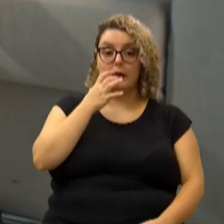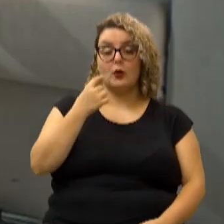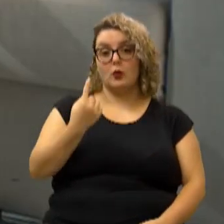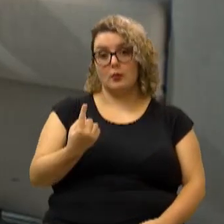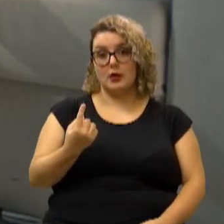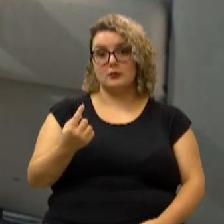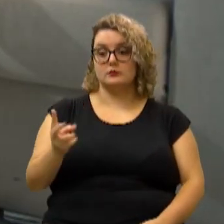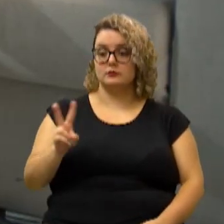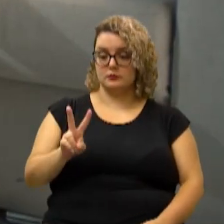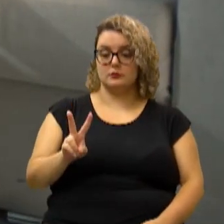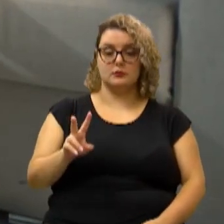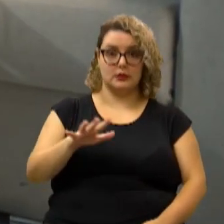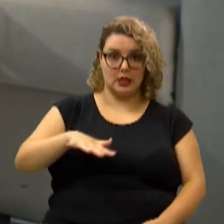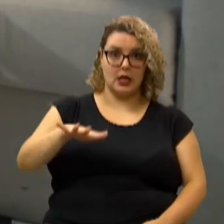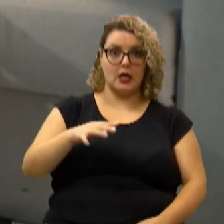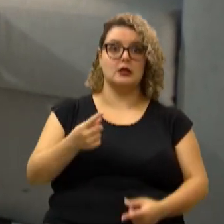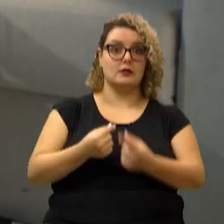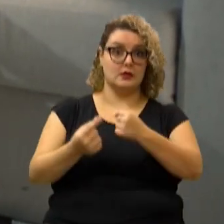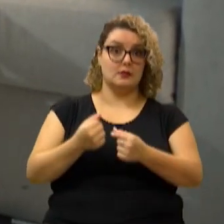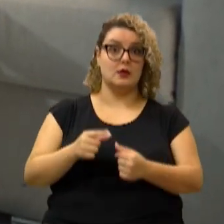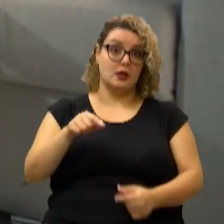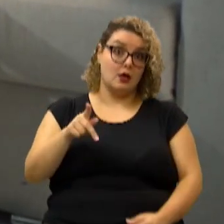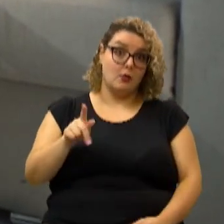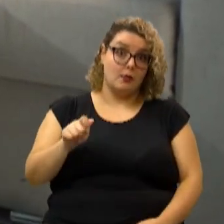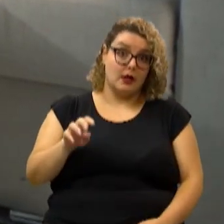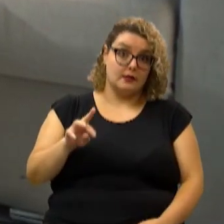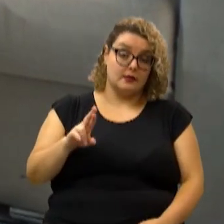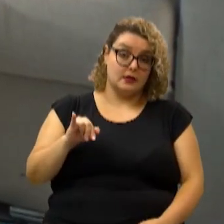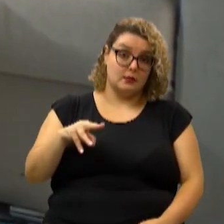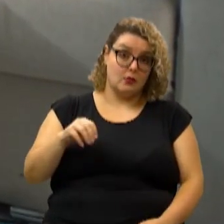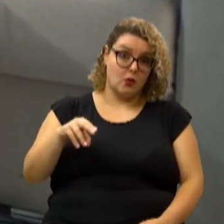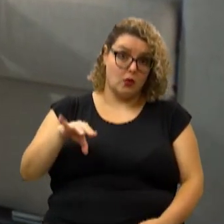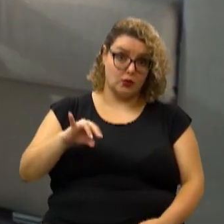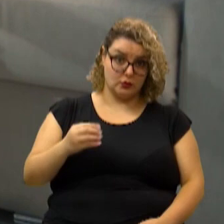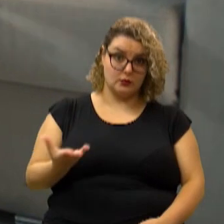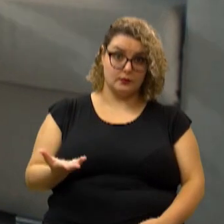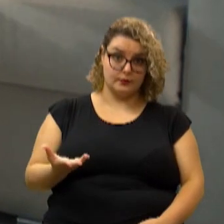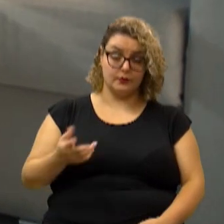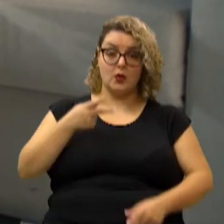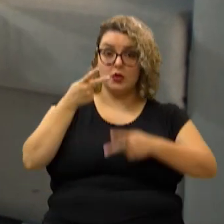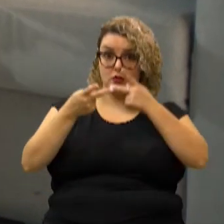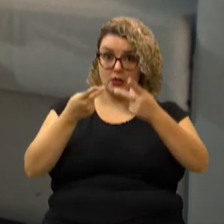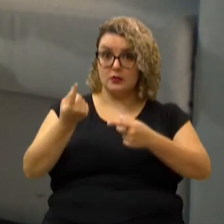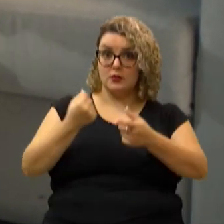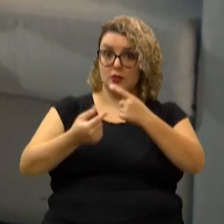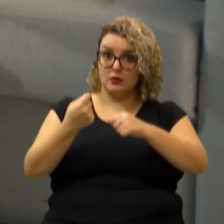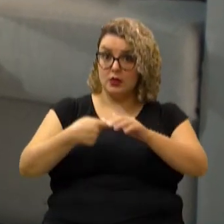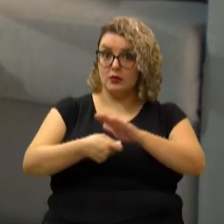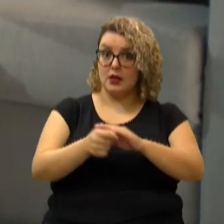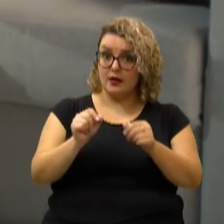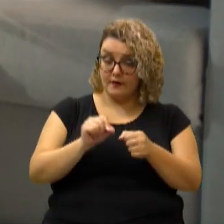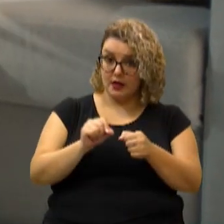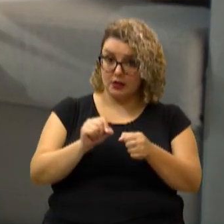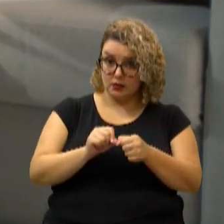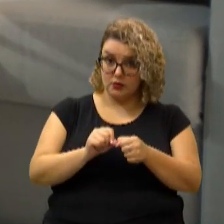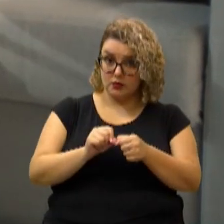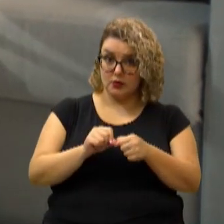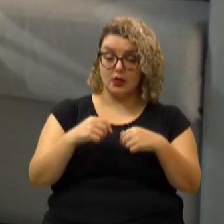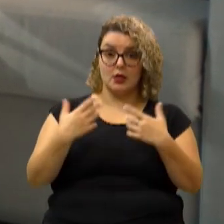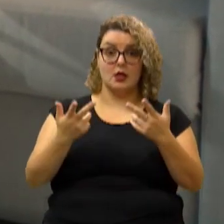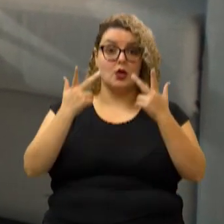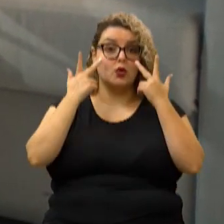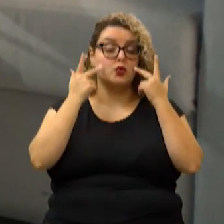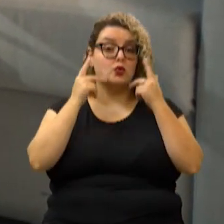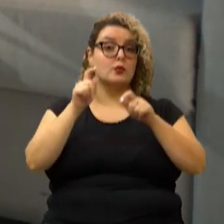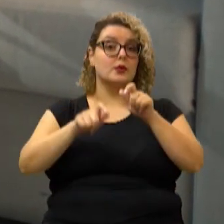partes importantes da área financeira é o patrimônio a gente está falando aqui nos investimentos que são feitos